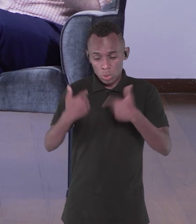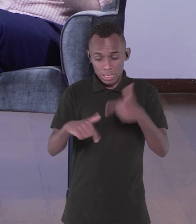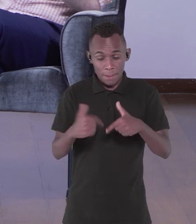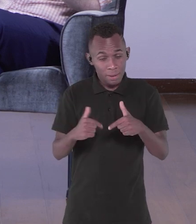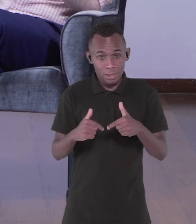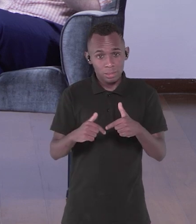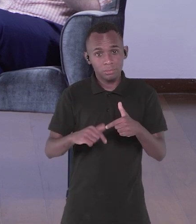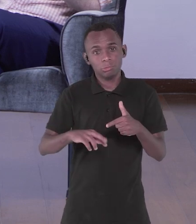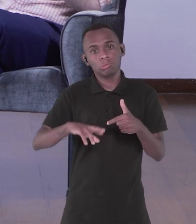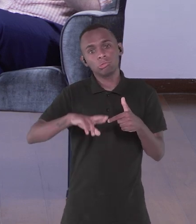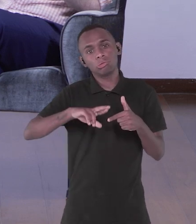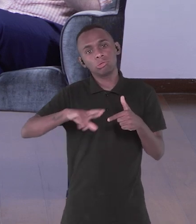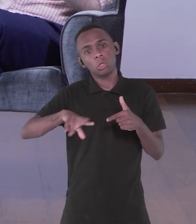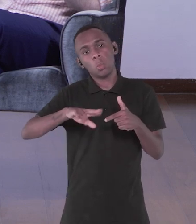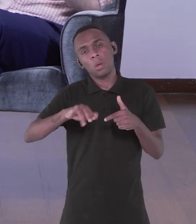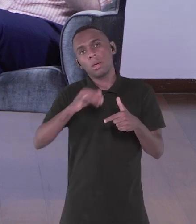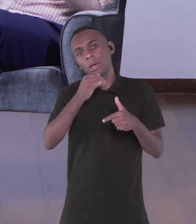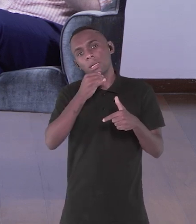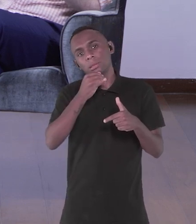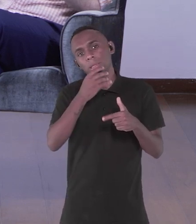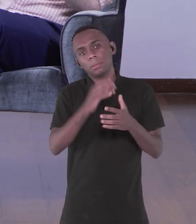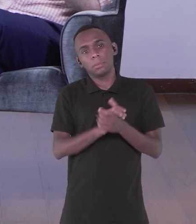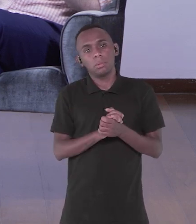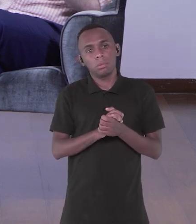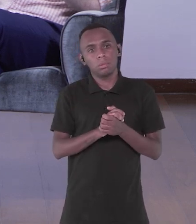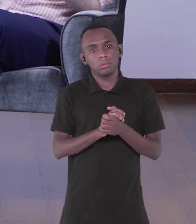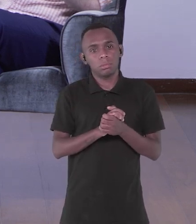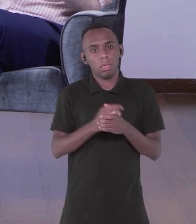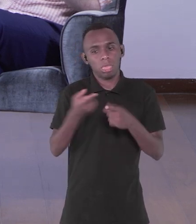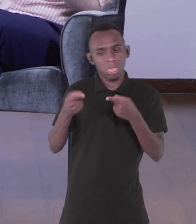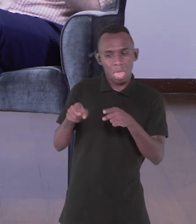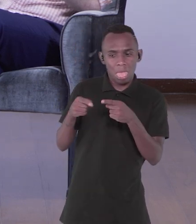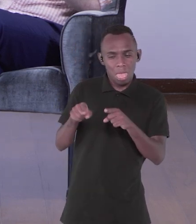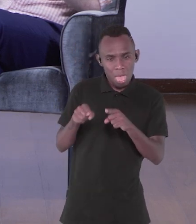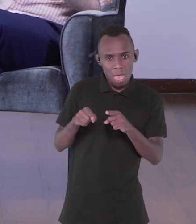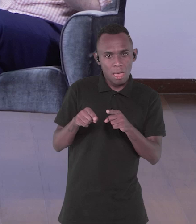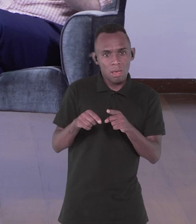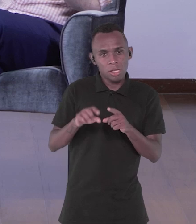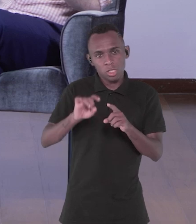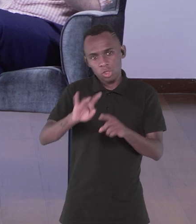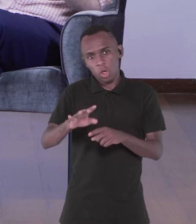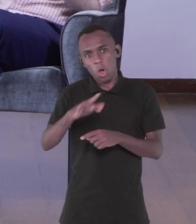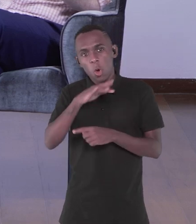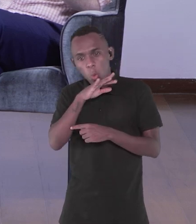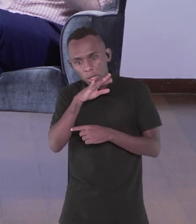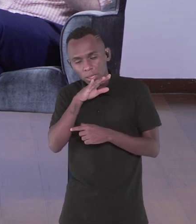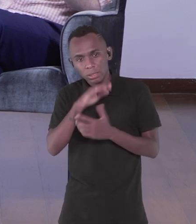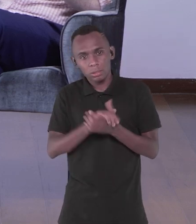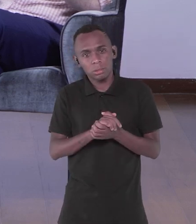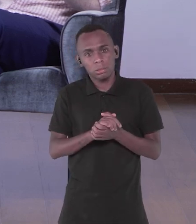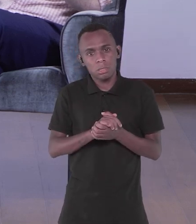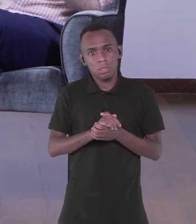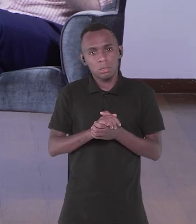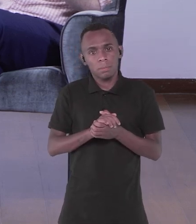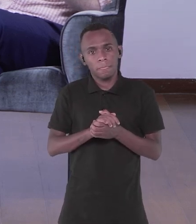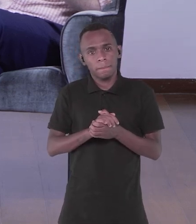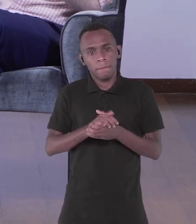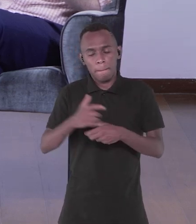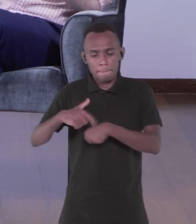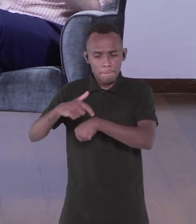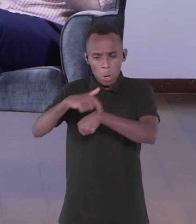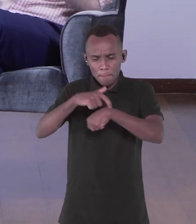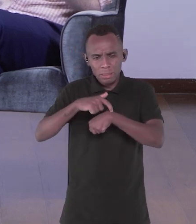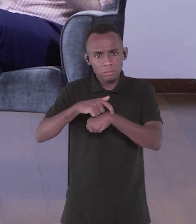é de demonizar por demonizar. Né? Em nenhum momento do livro eu chamo eles